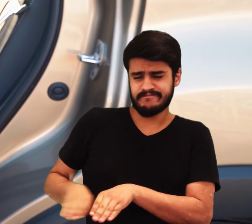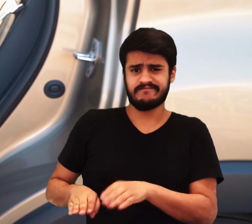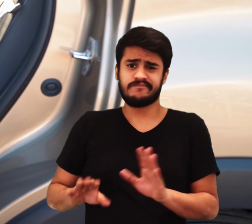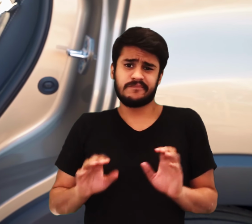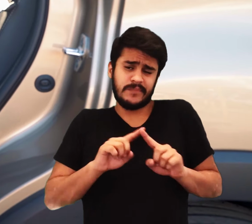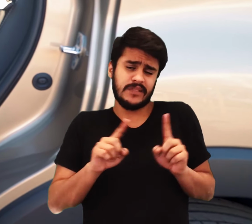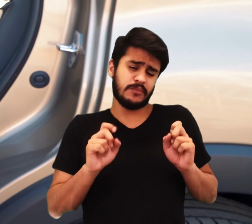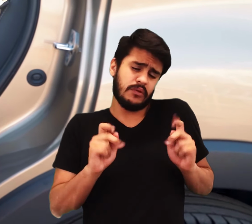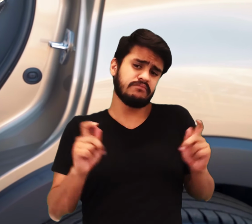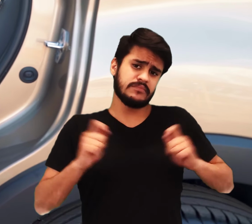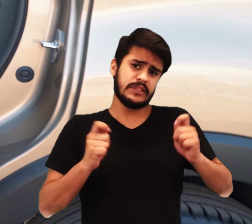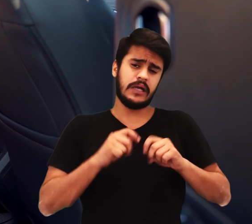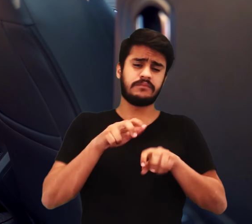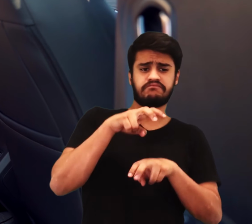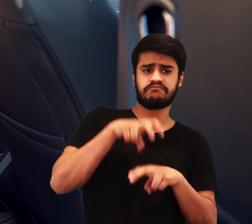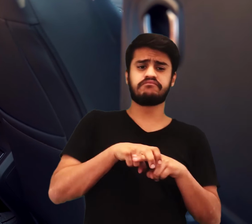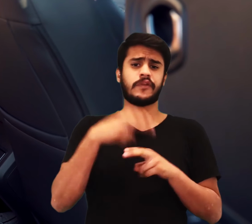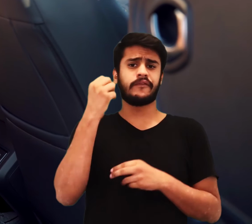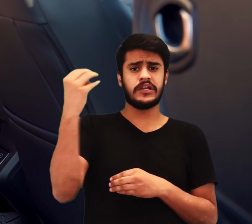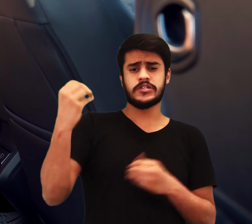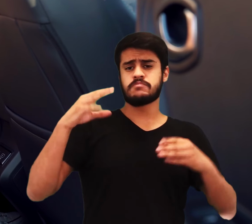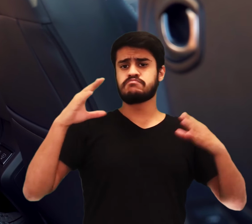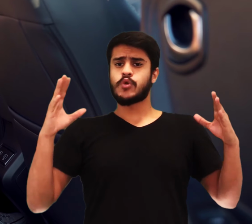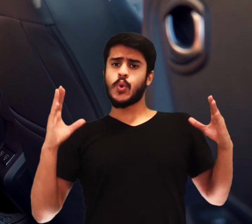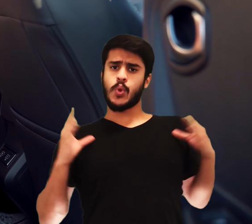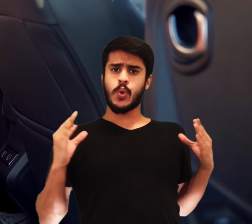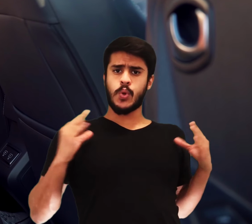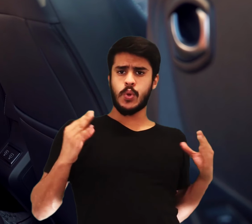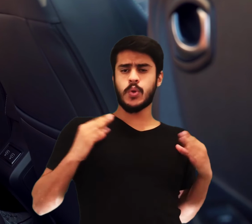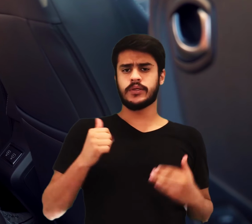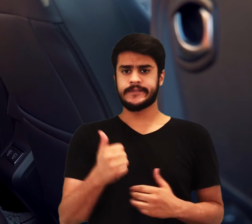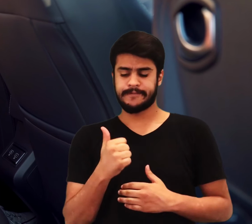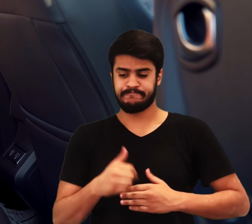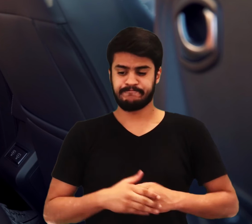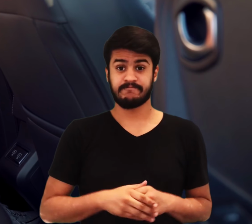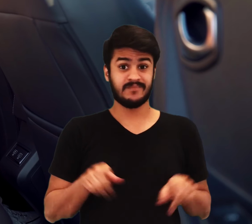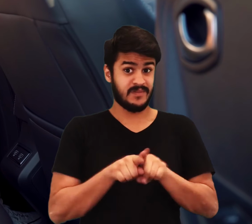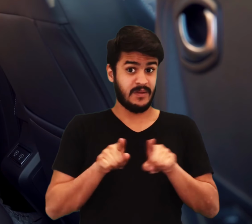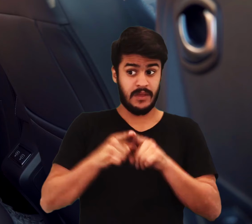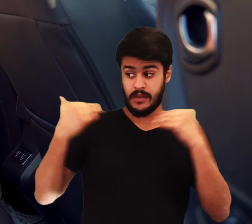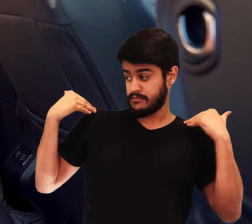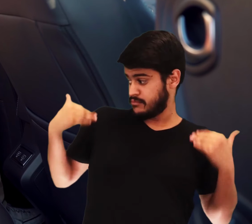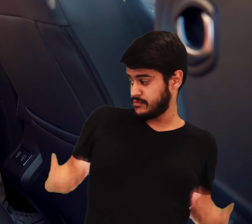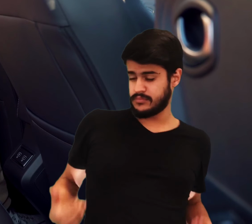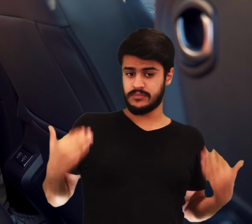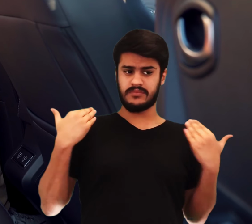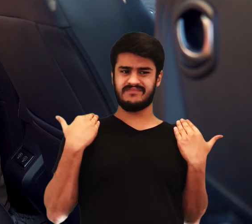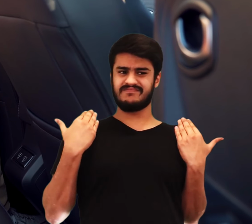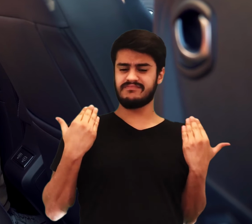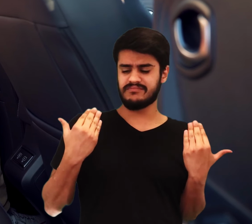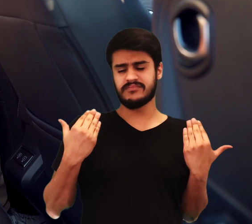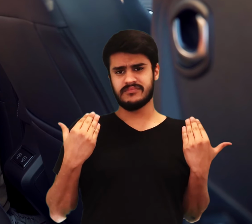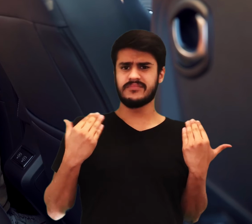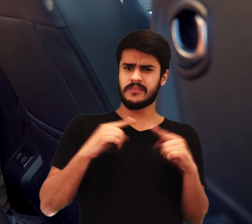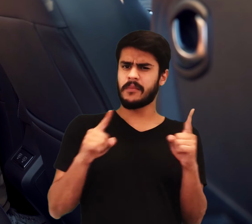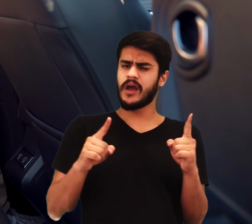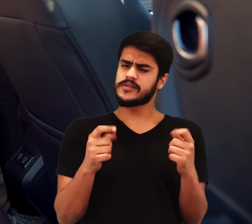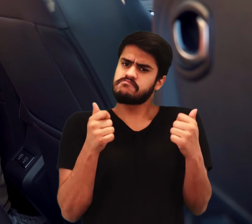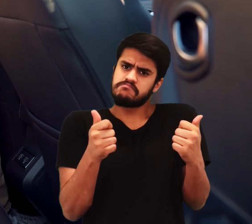Mas eu consigo viajar aqui com um certo conforto. Esse ângulo aqui do encosto, um pouquinho ereto, mas ainda traz um bom conforto.